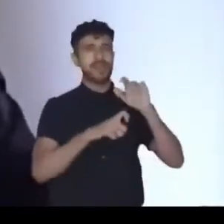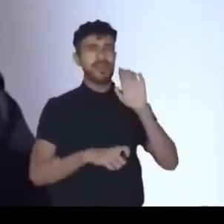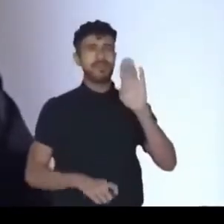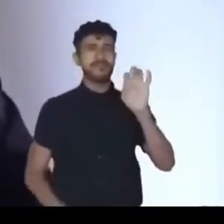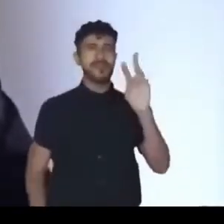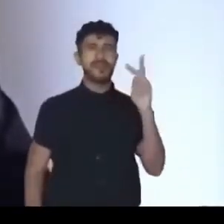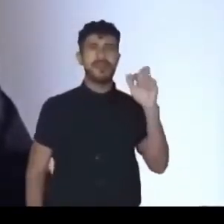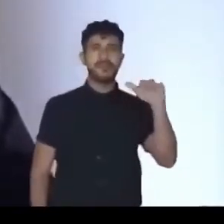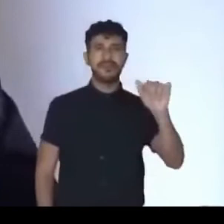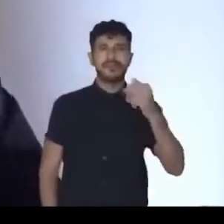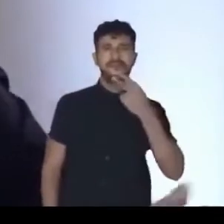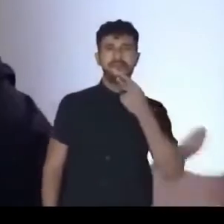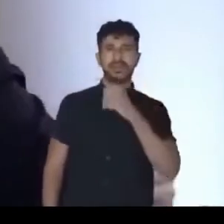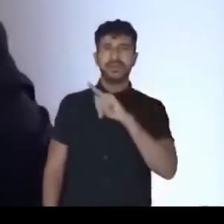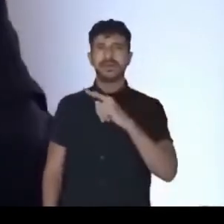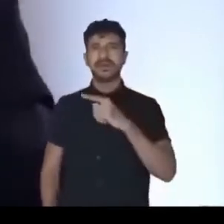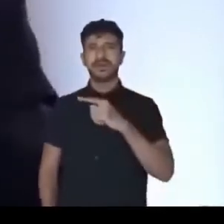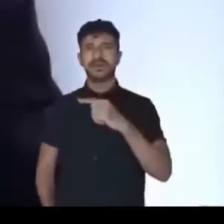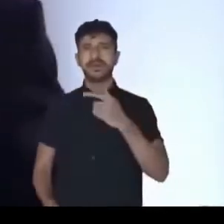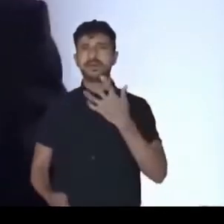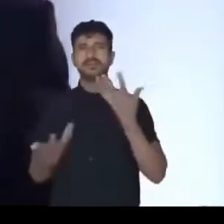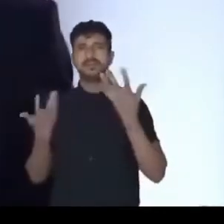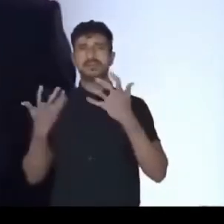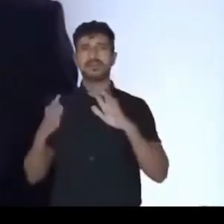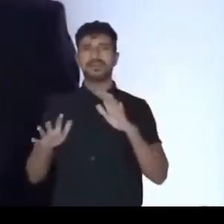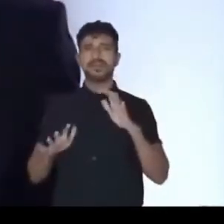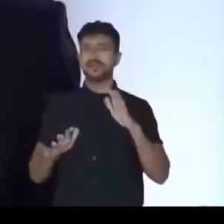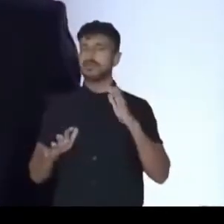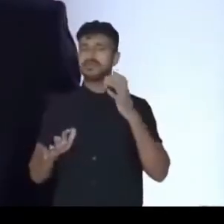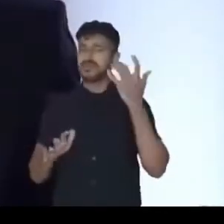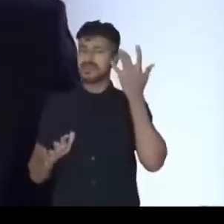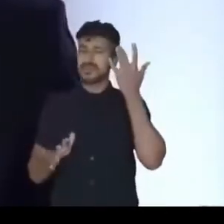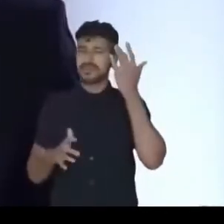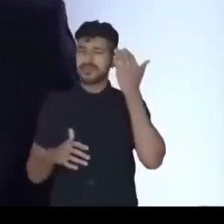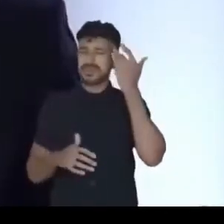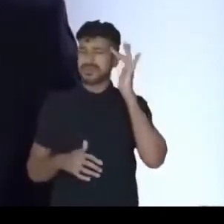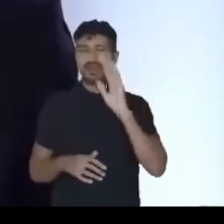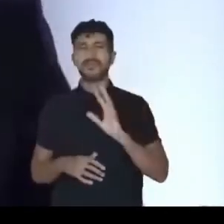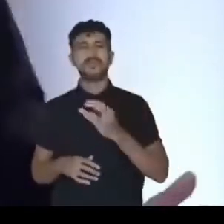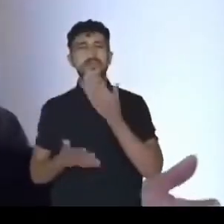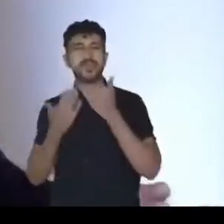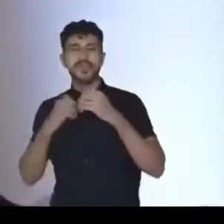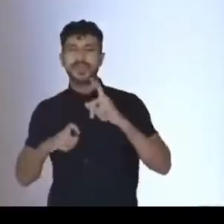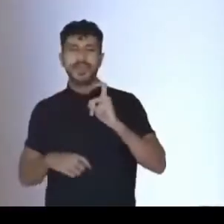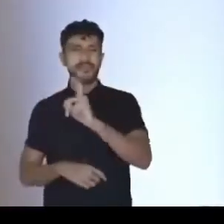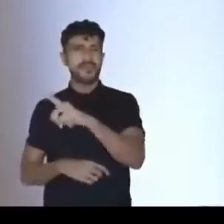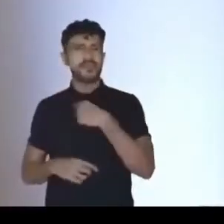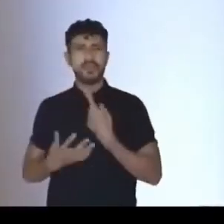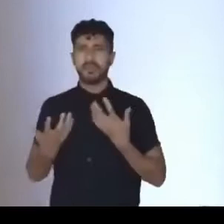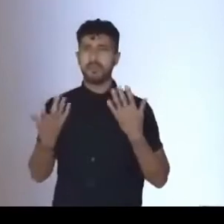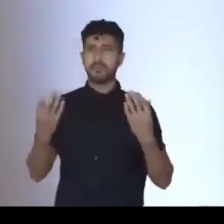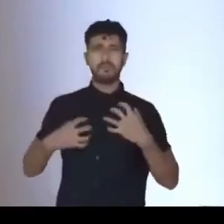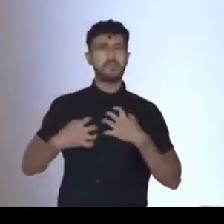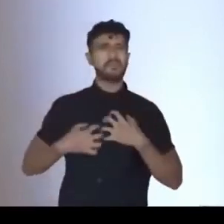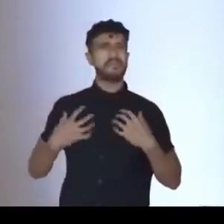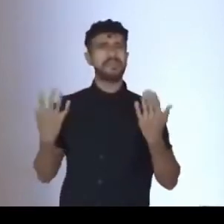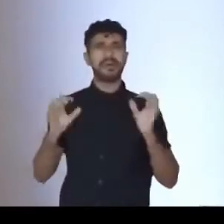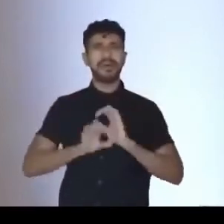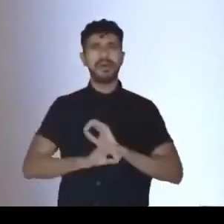camarão. E a gente não fica indignado. A gente passa desapercebido.